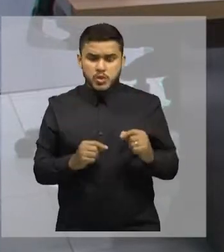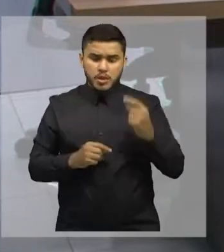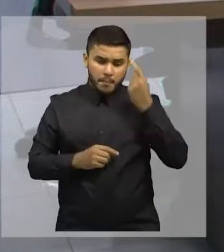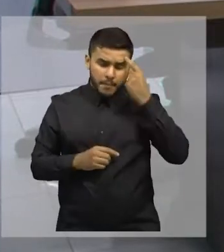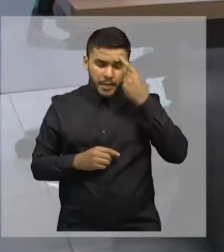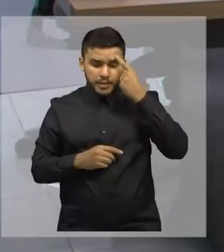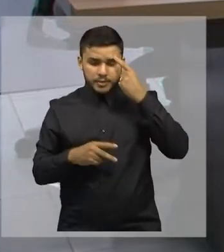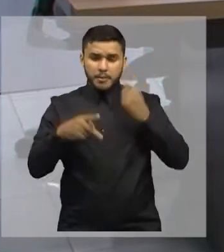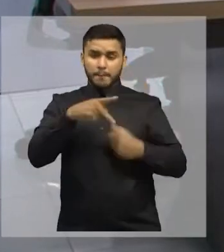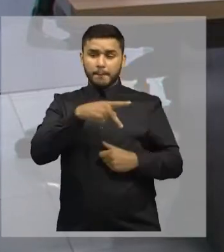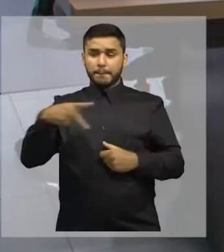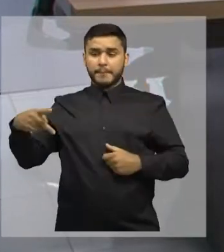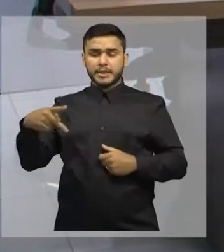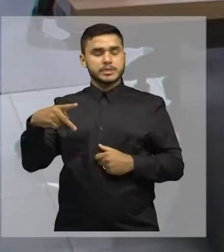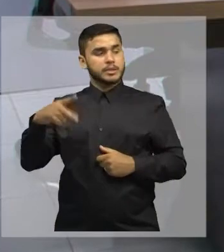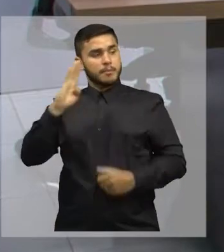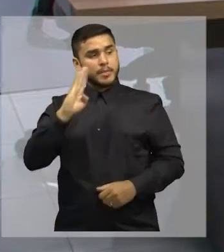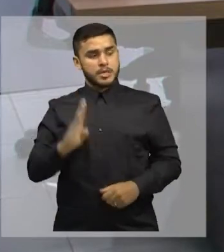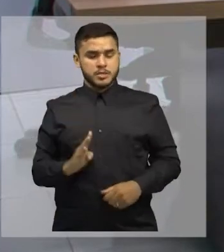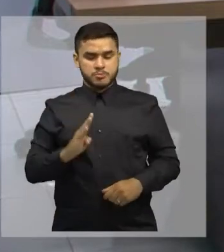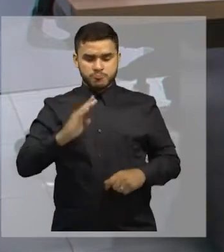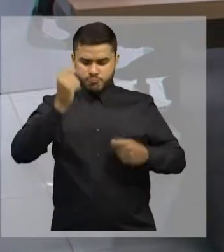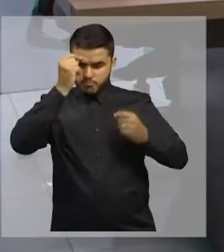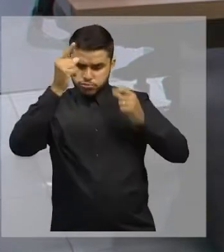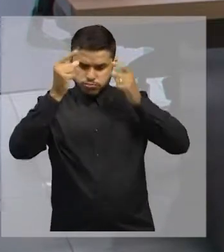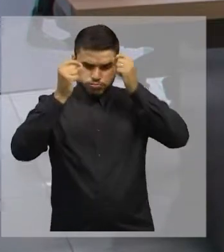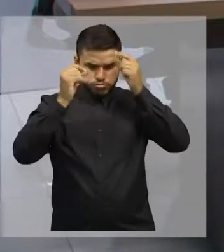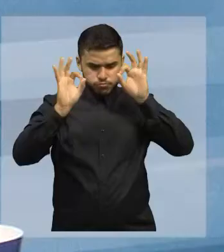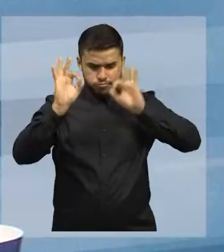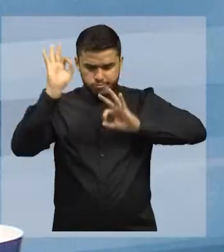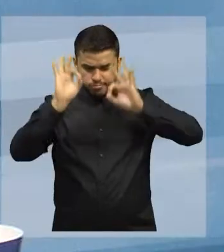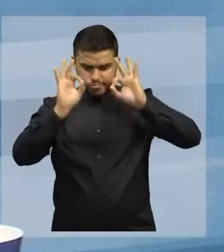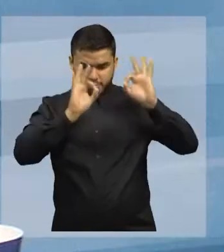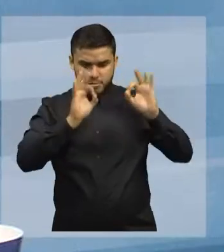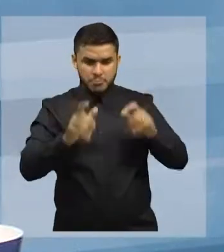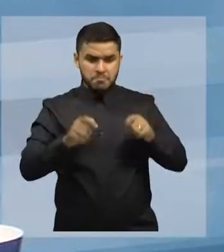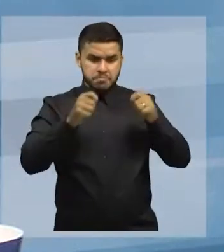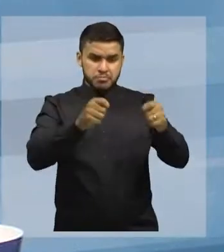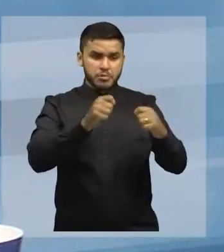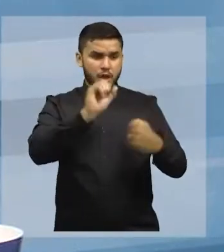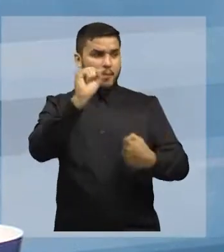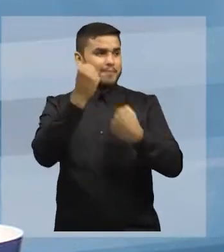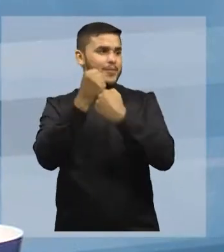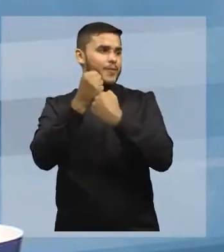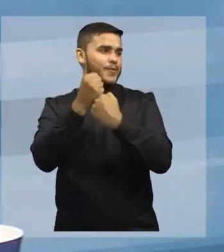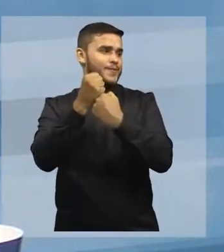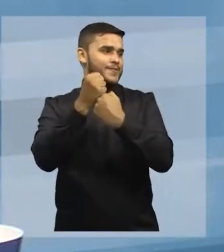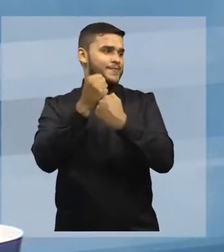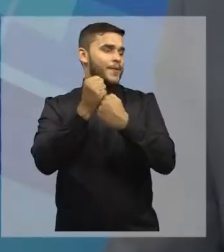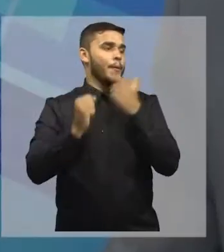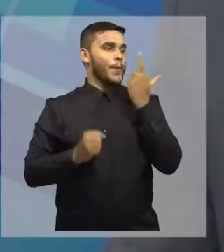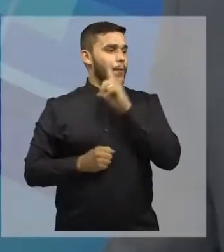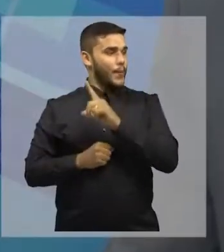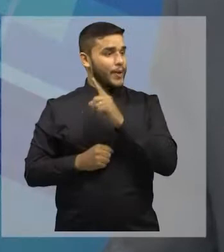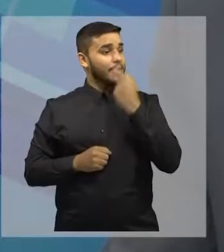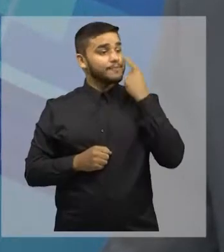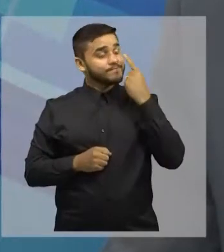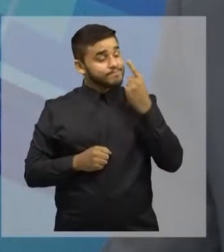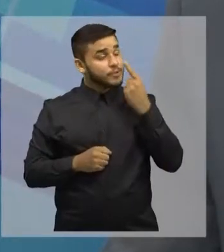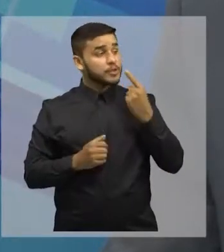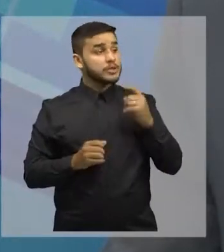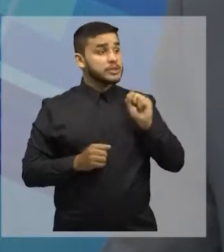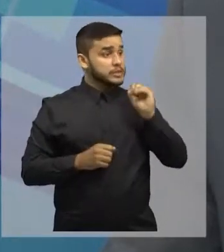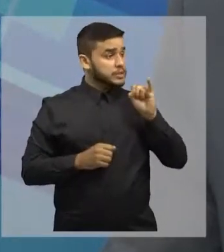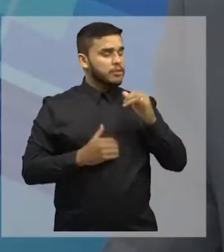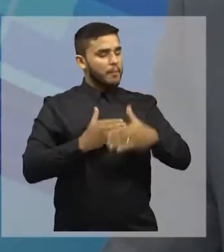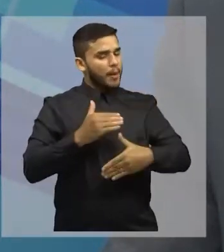Executivo. Se a gente tem esse funcionamento no seu sentido teórico, abstrato, né, essa proposta de agenda ela